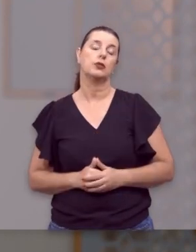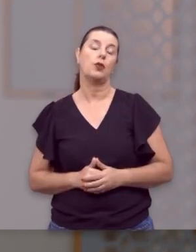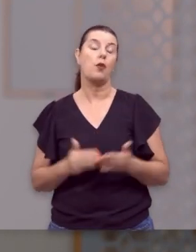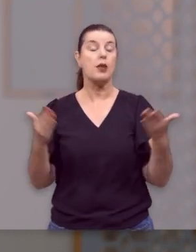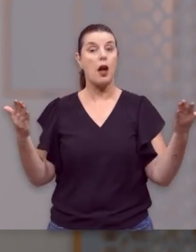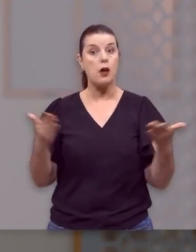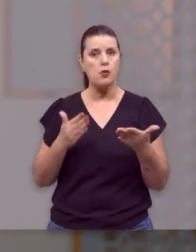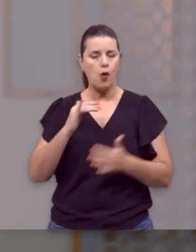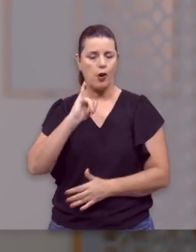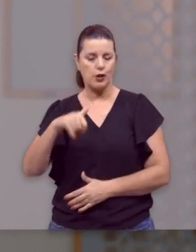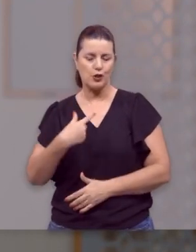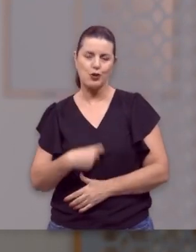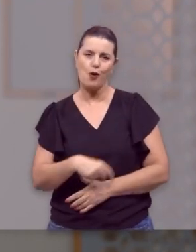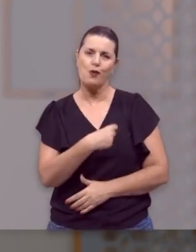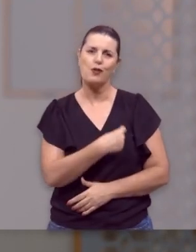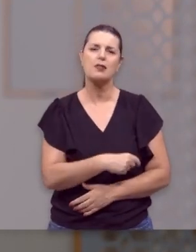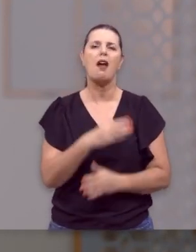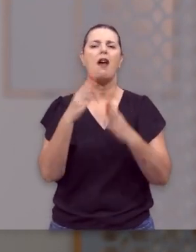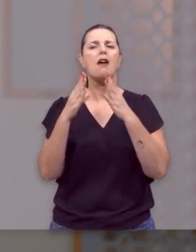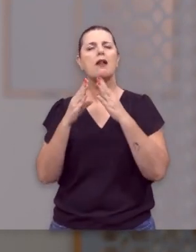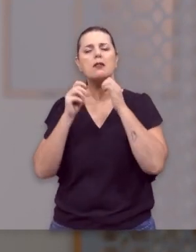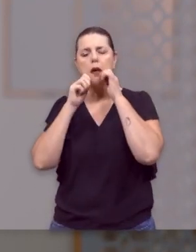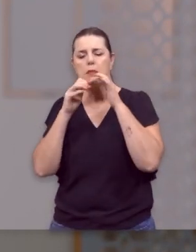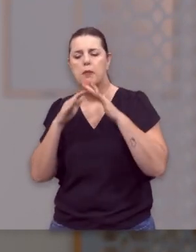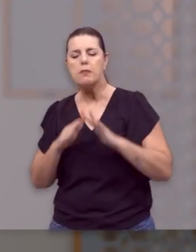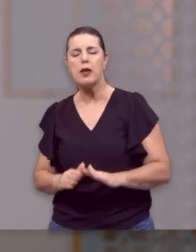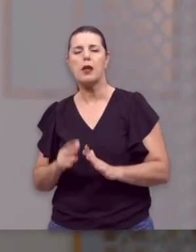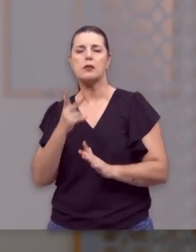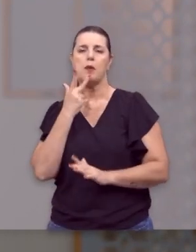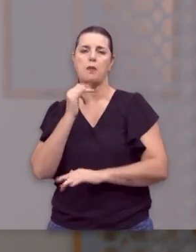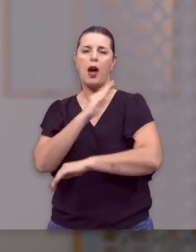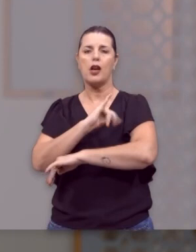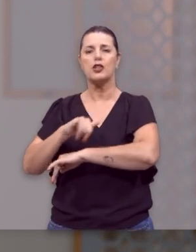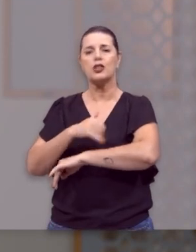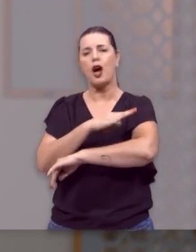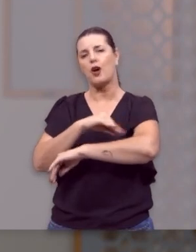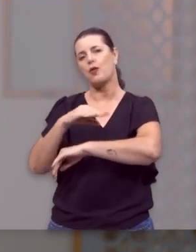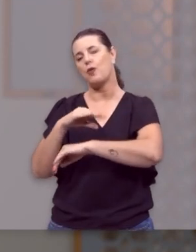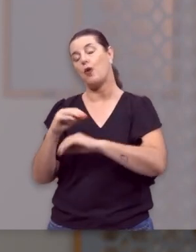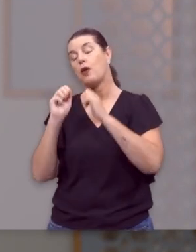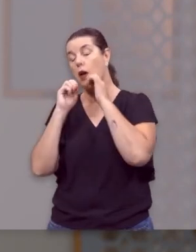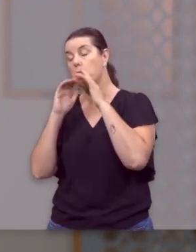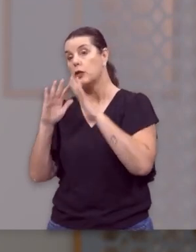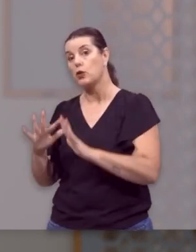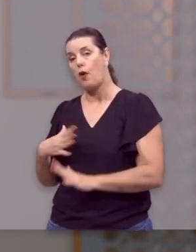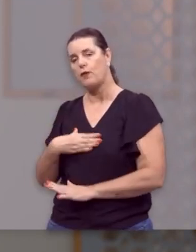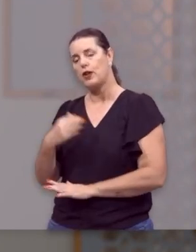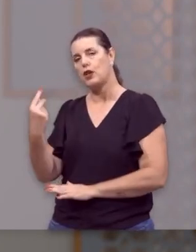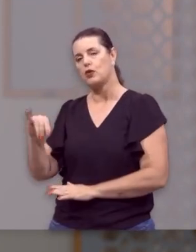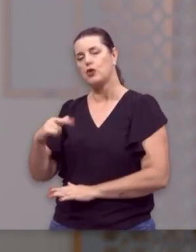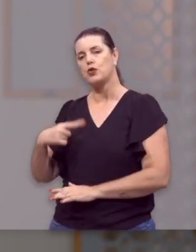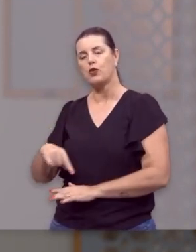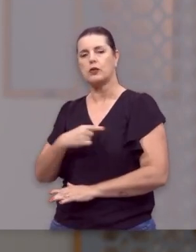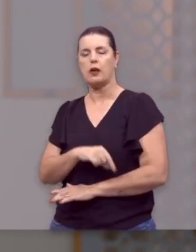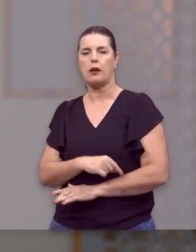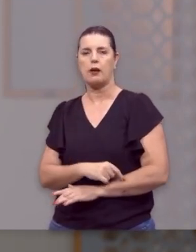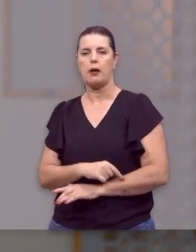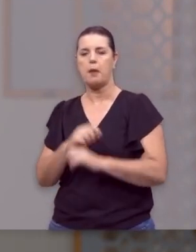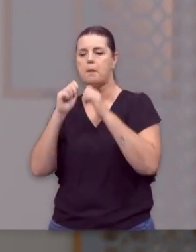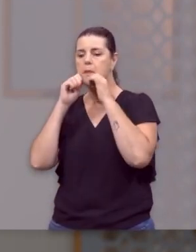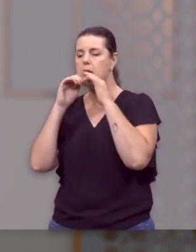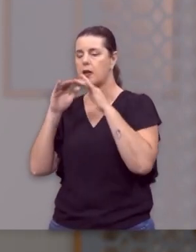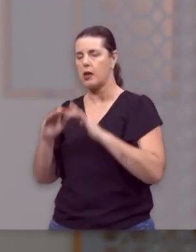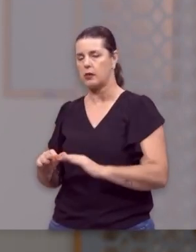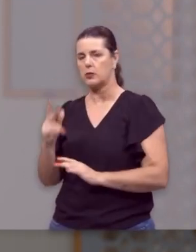agora José recebe a bênção do seu pai Jacó, que está morrendo, mas abençoa os seus filhos. E qual foi a bênção de Jacó